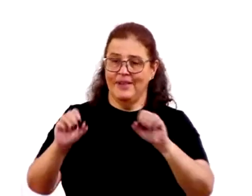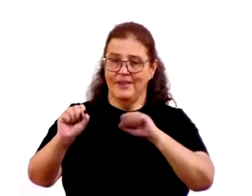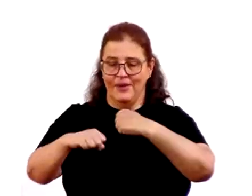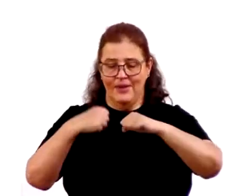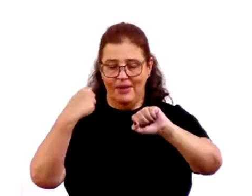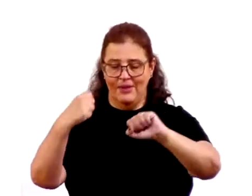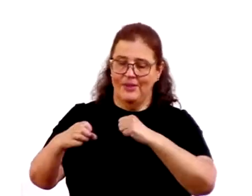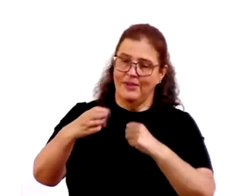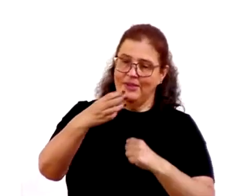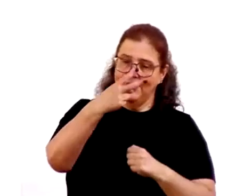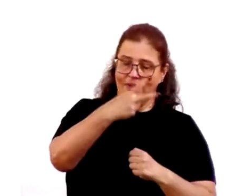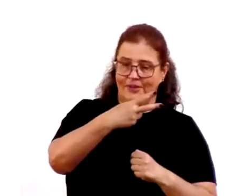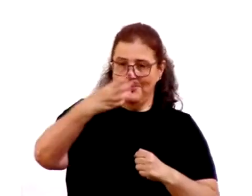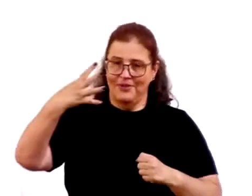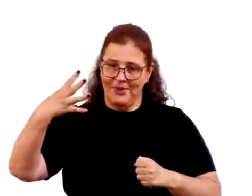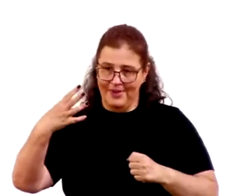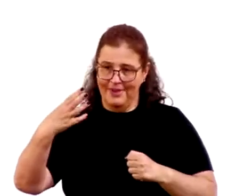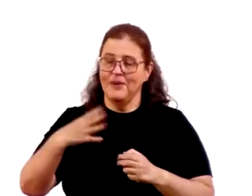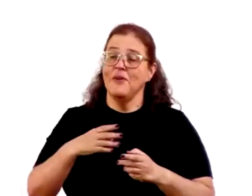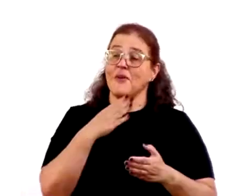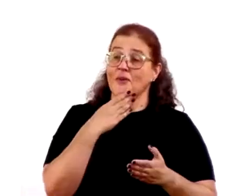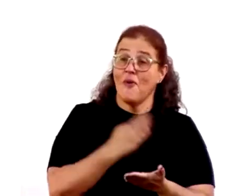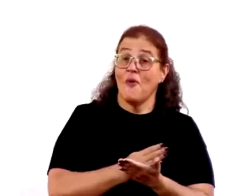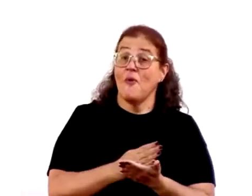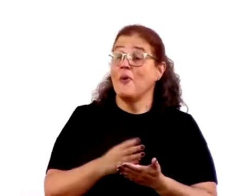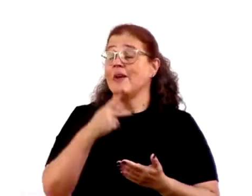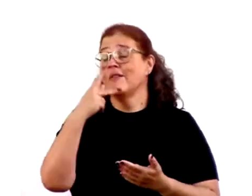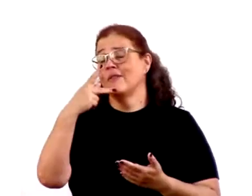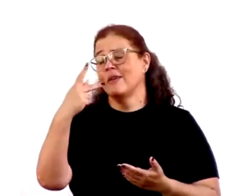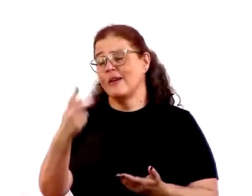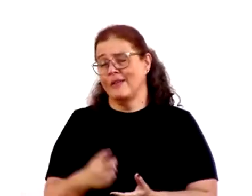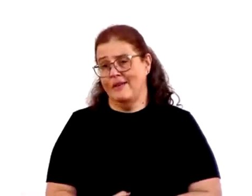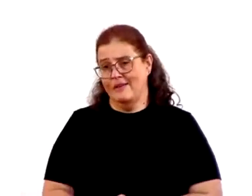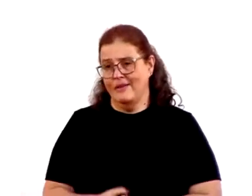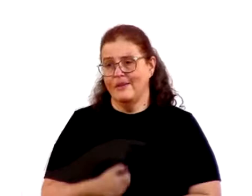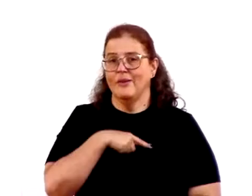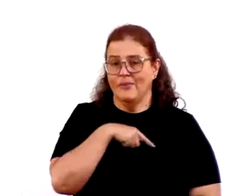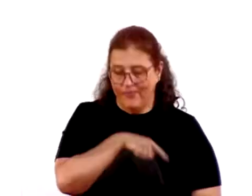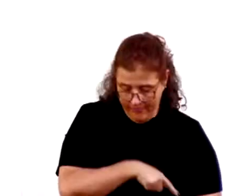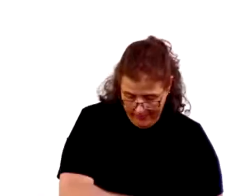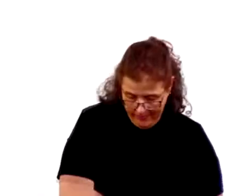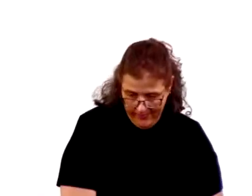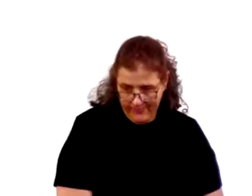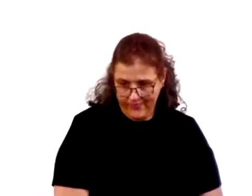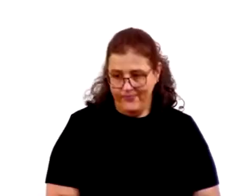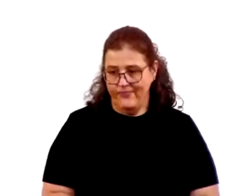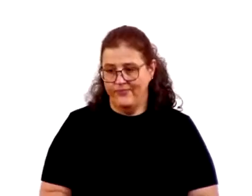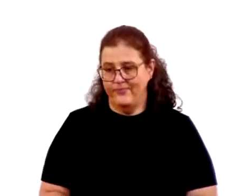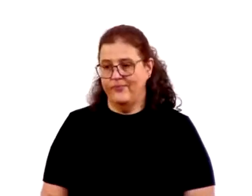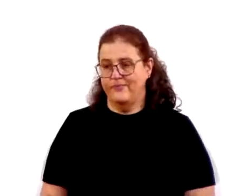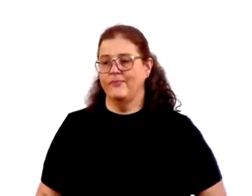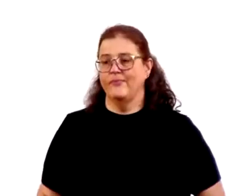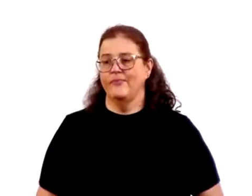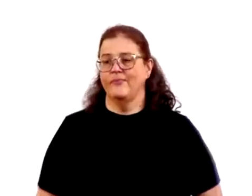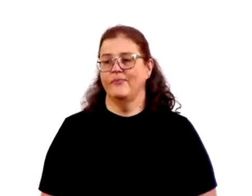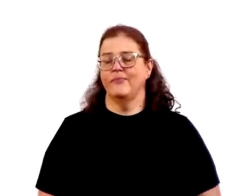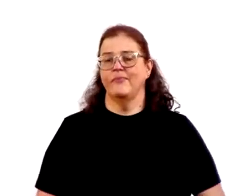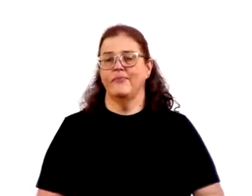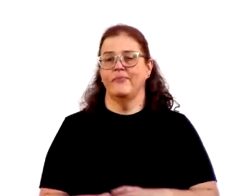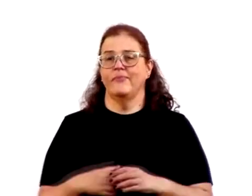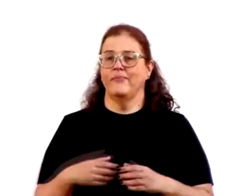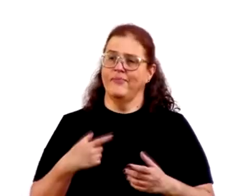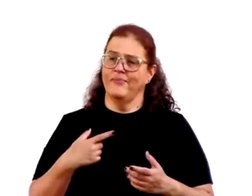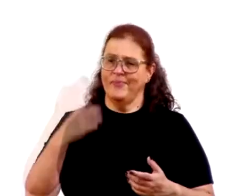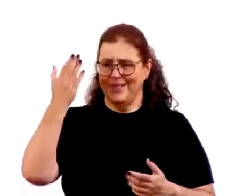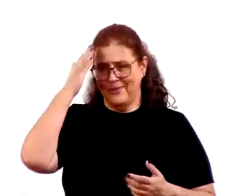começa a nos falar, então, de maneira mais profunda e, claro, mais elaborada, e obviamente eu e você, que já não somos